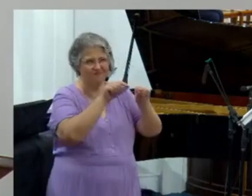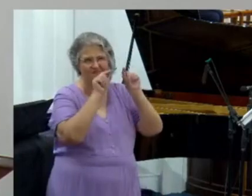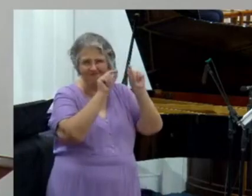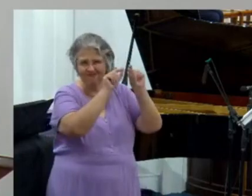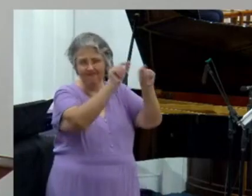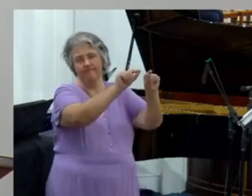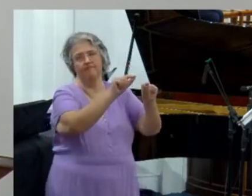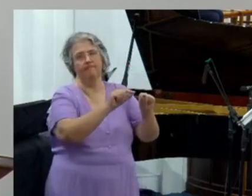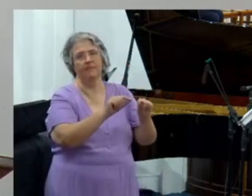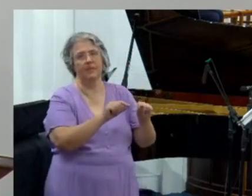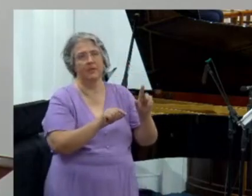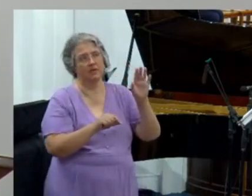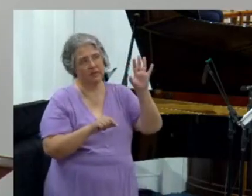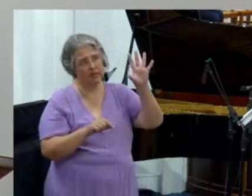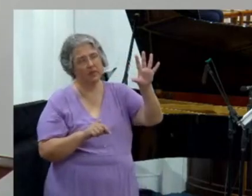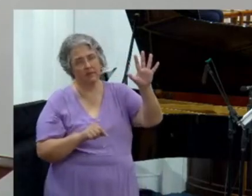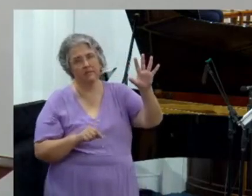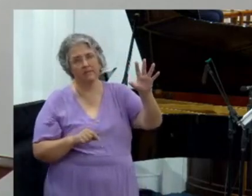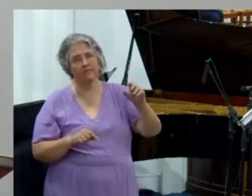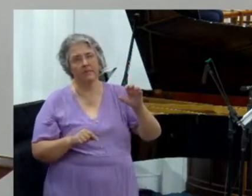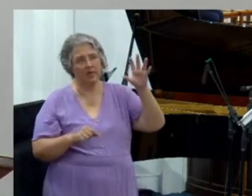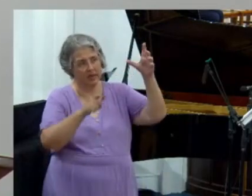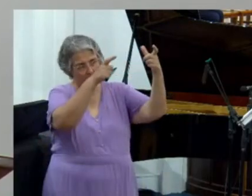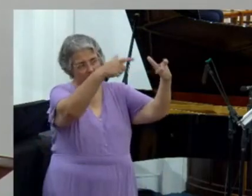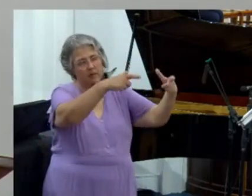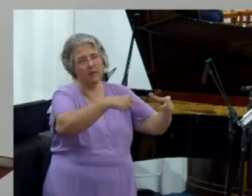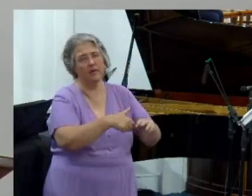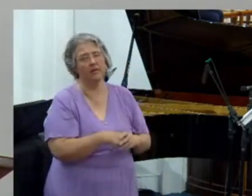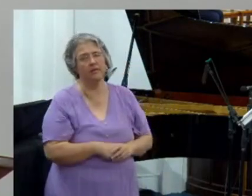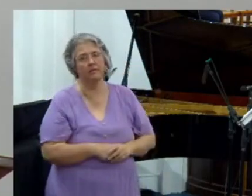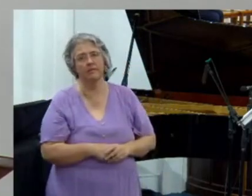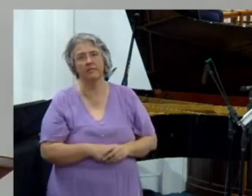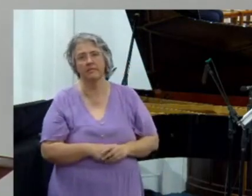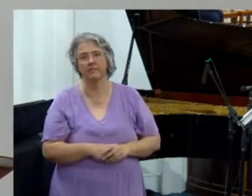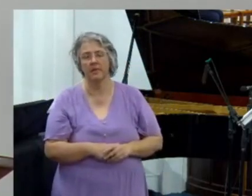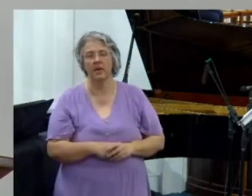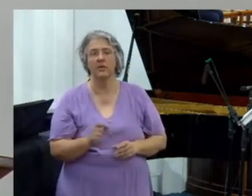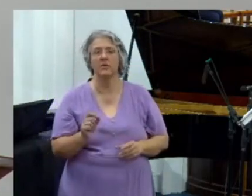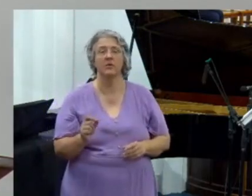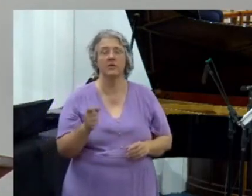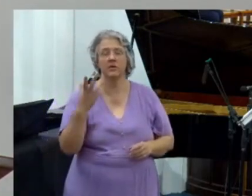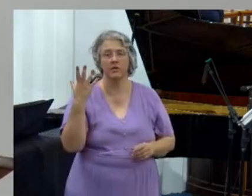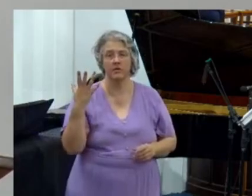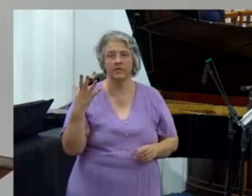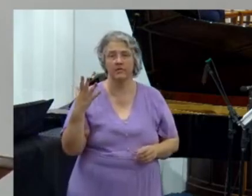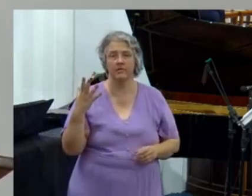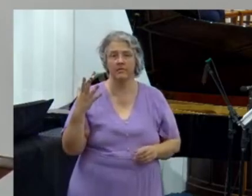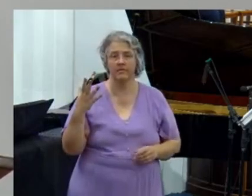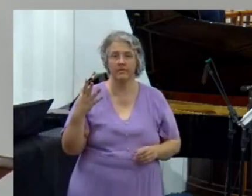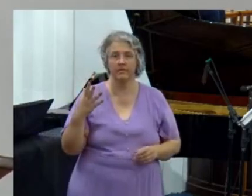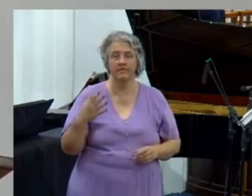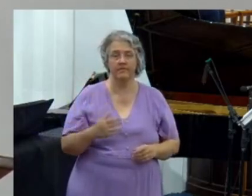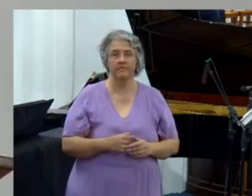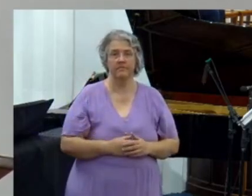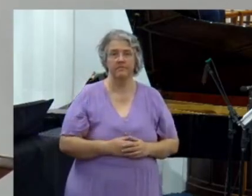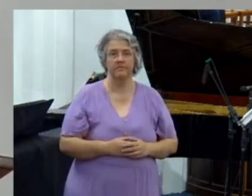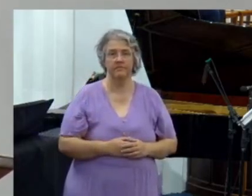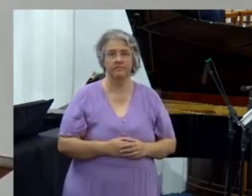Temporariamente restaurado, mas por conta de tudo o que já se passou ali, necessariamente